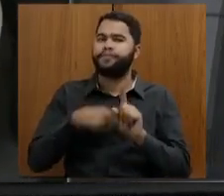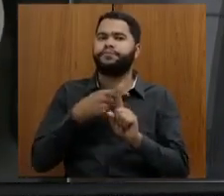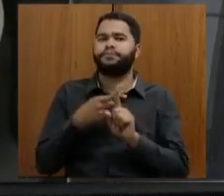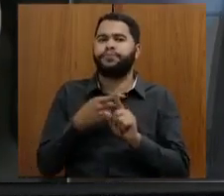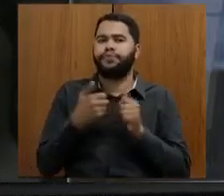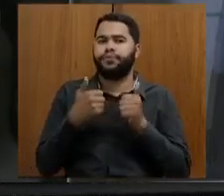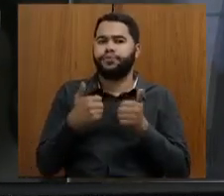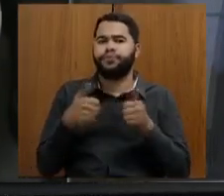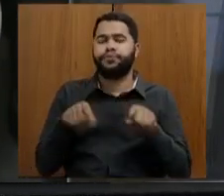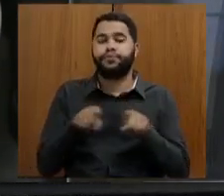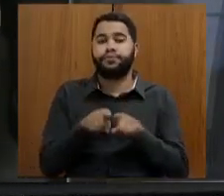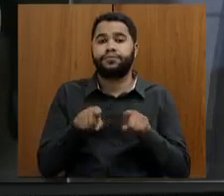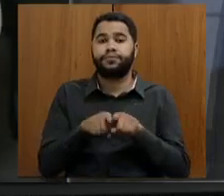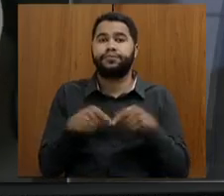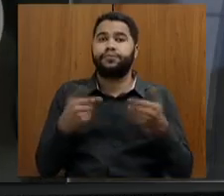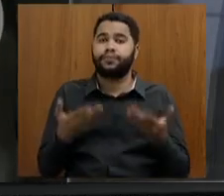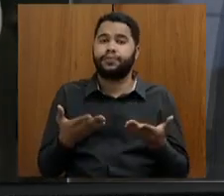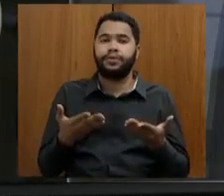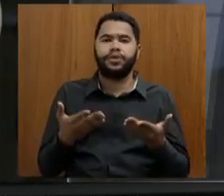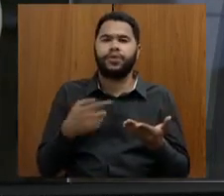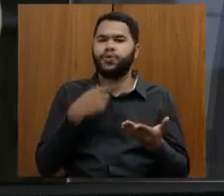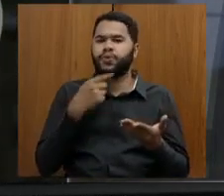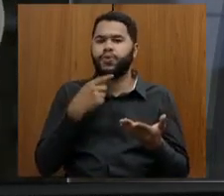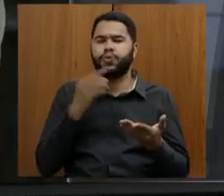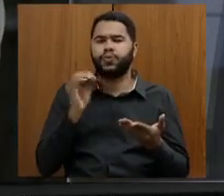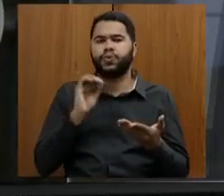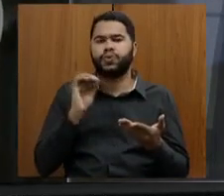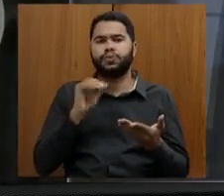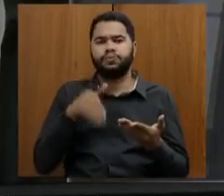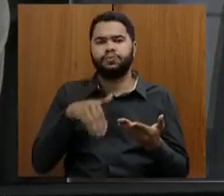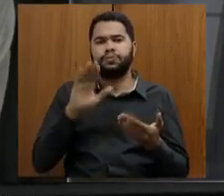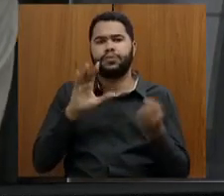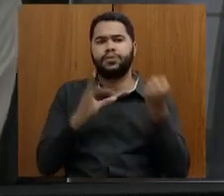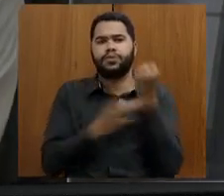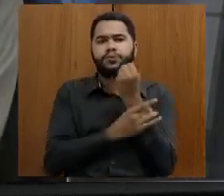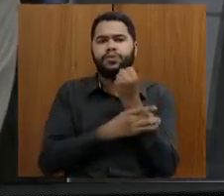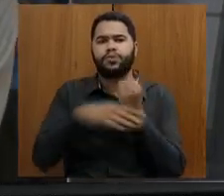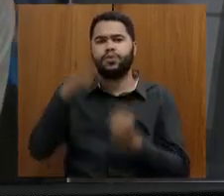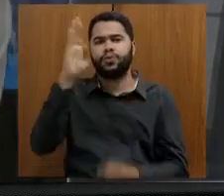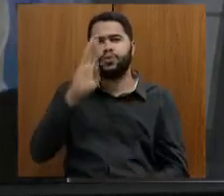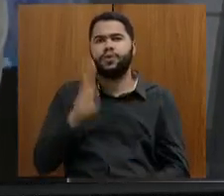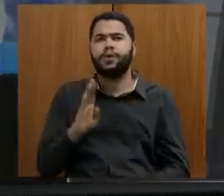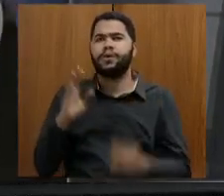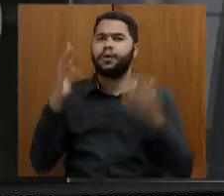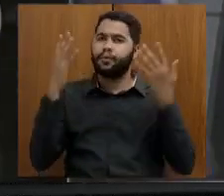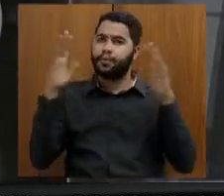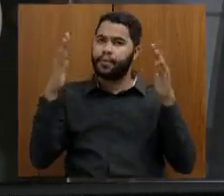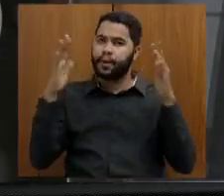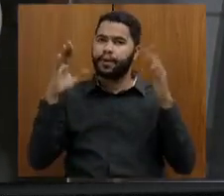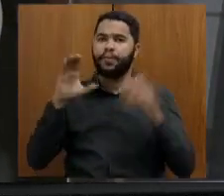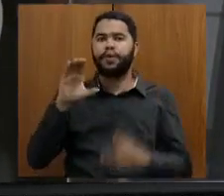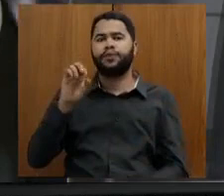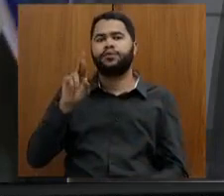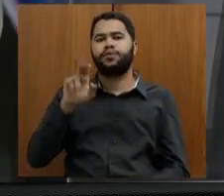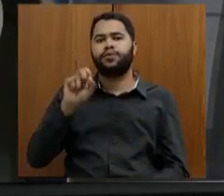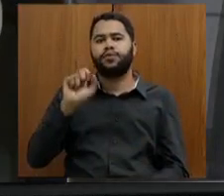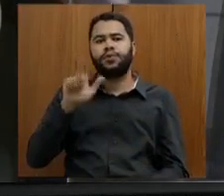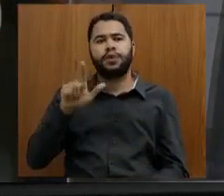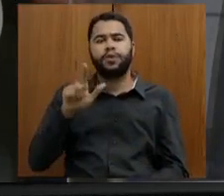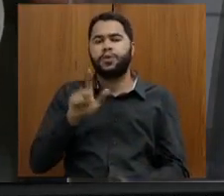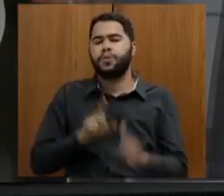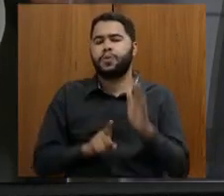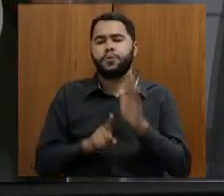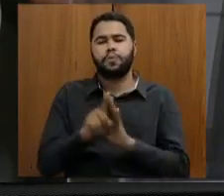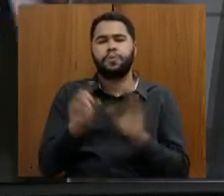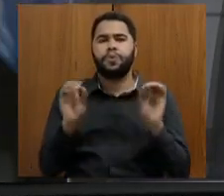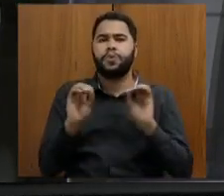positivo e viramos Sem dúvida o estado mais seguro do Brasil o Parabéns Coronel não vou fazer nenhuma